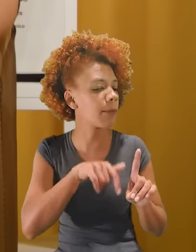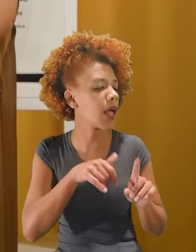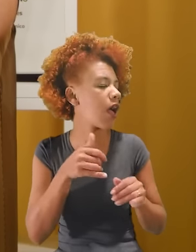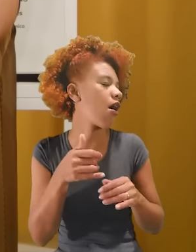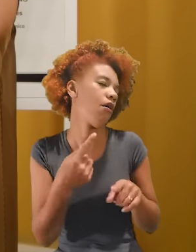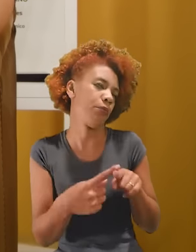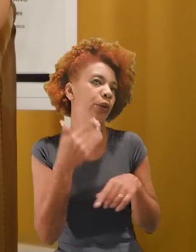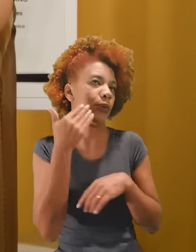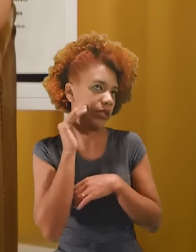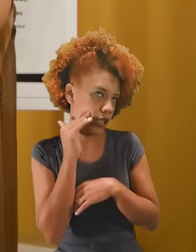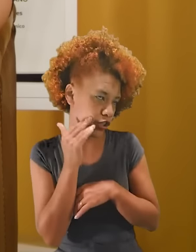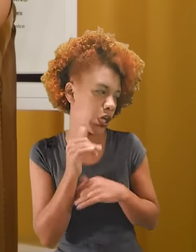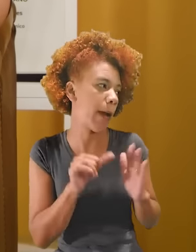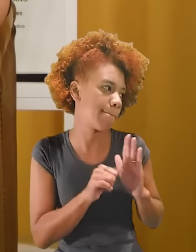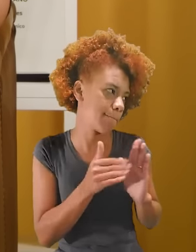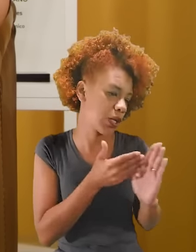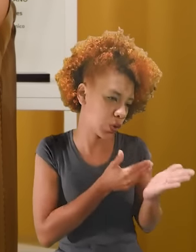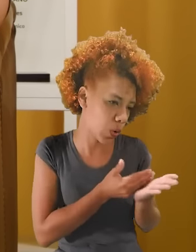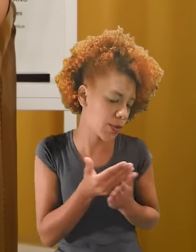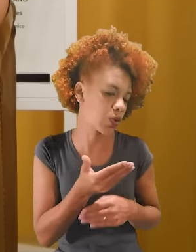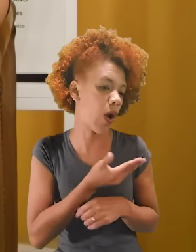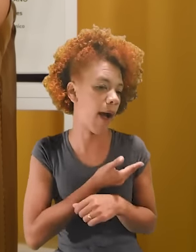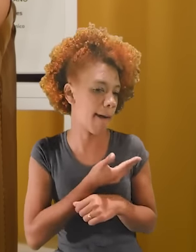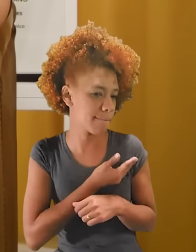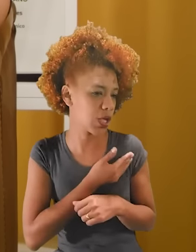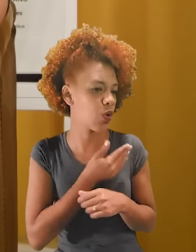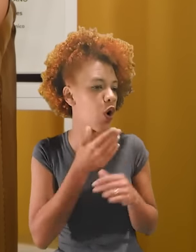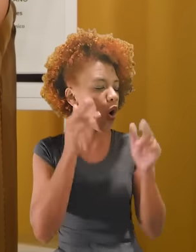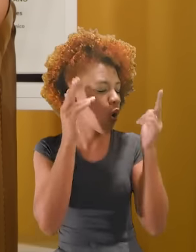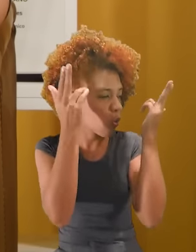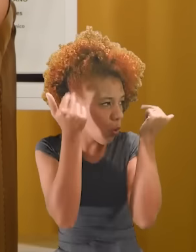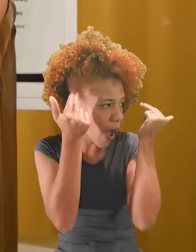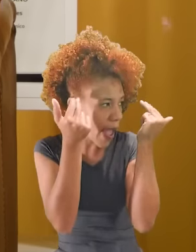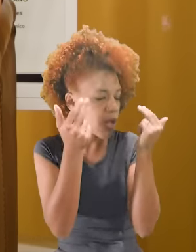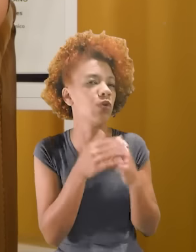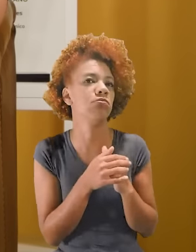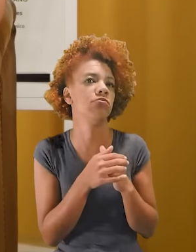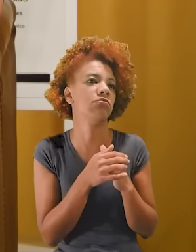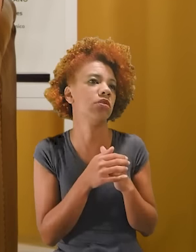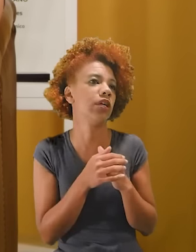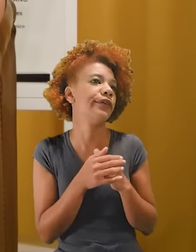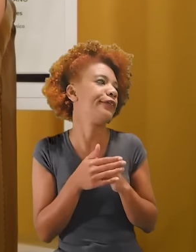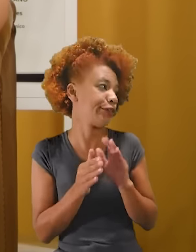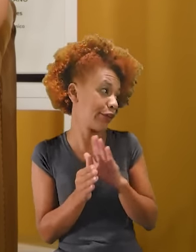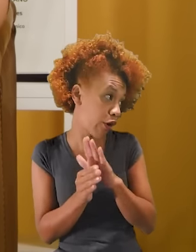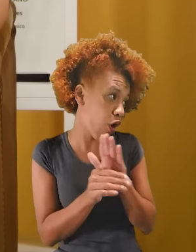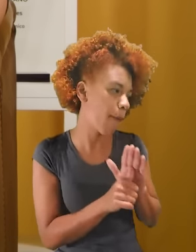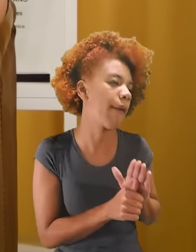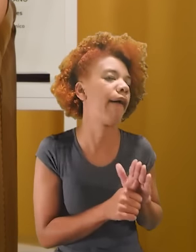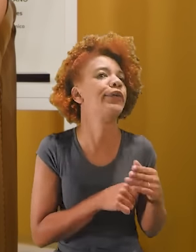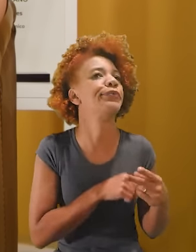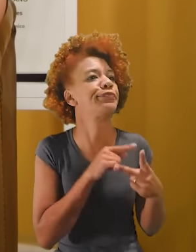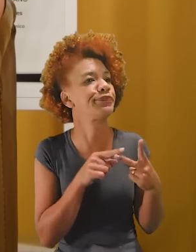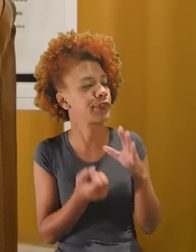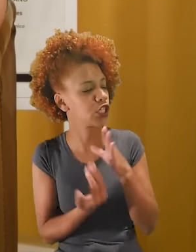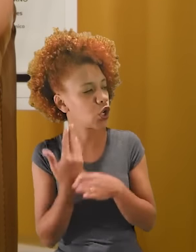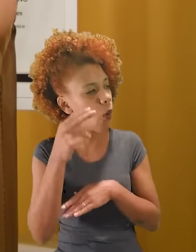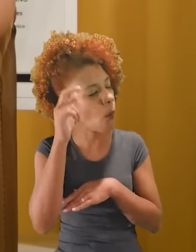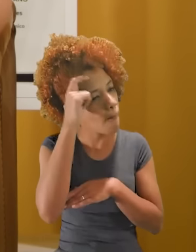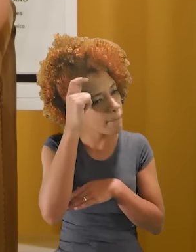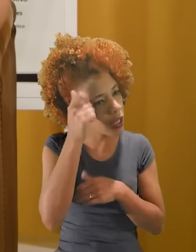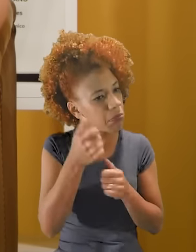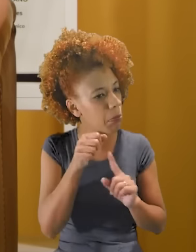da Disney? Porque entendi. Primeiro começou com o nosso amigo Coelho. Coelho. Que roubaram ele pra caramba, aí ele criou o